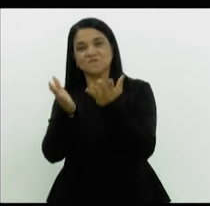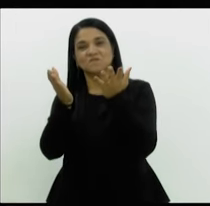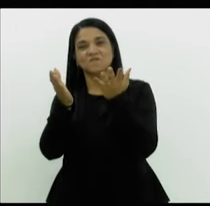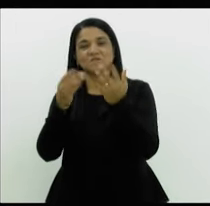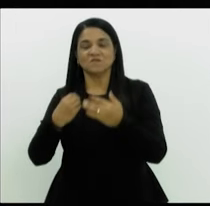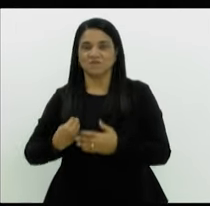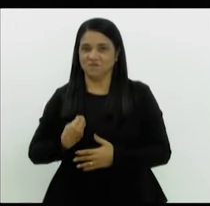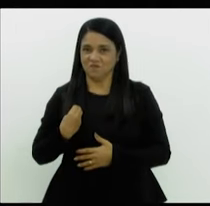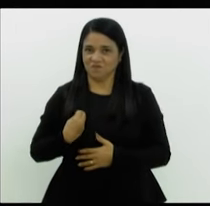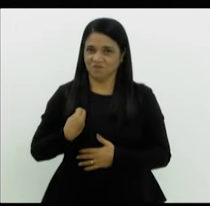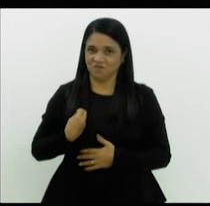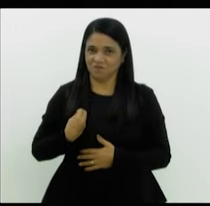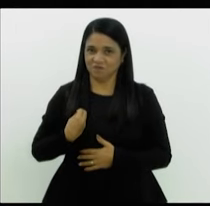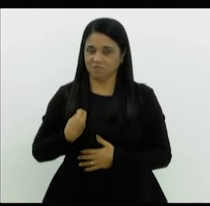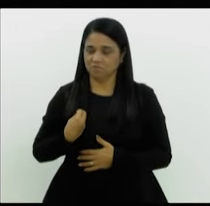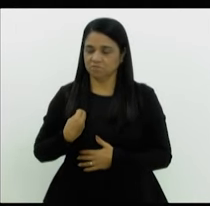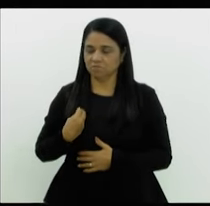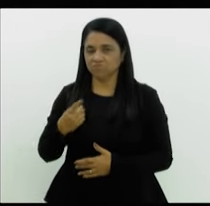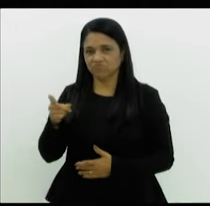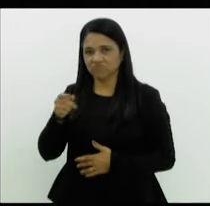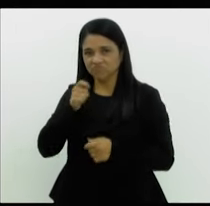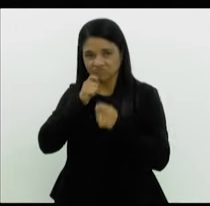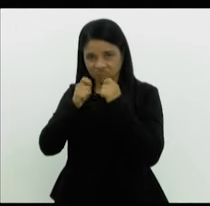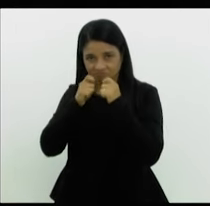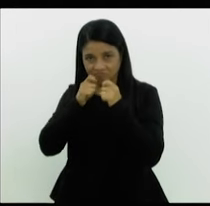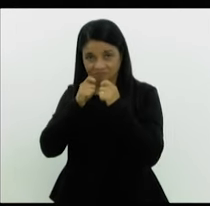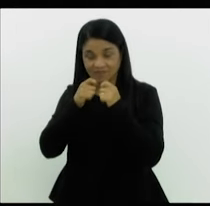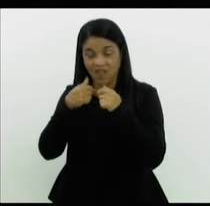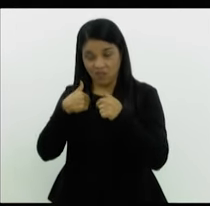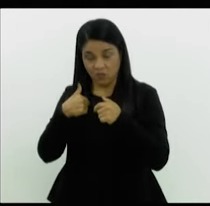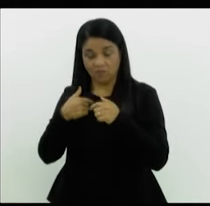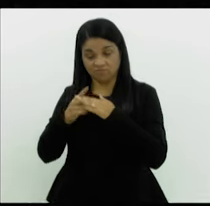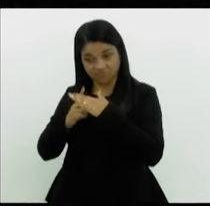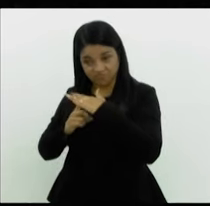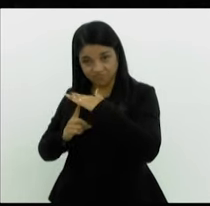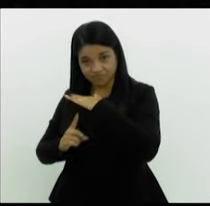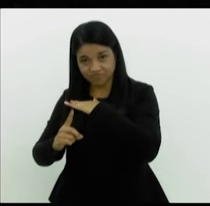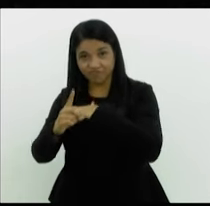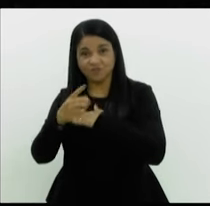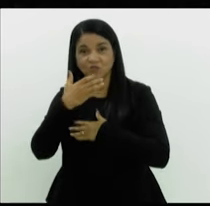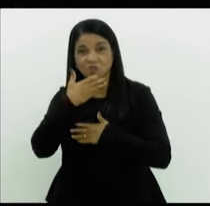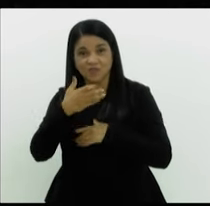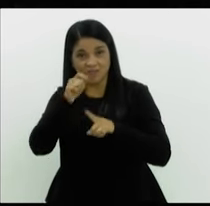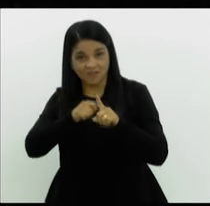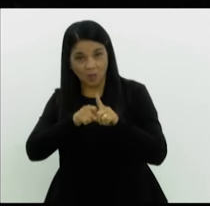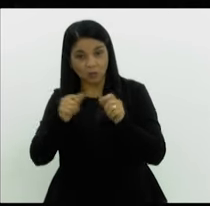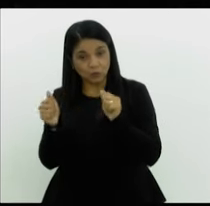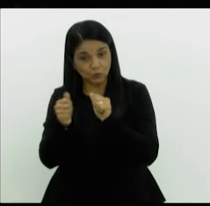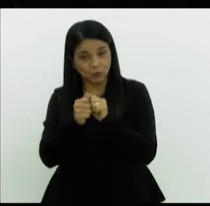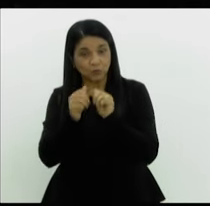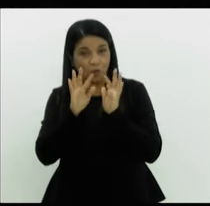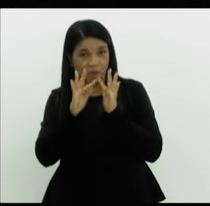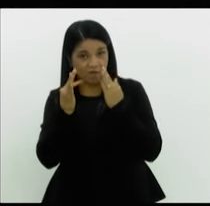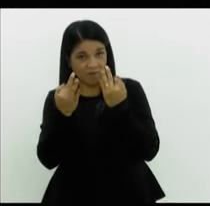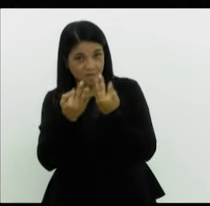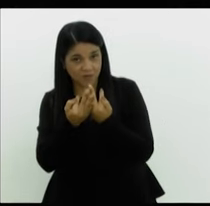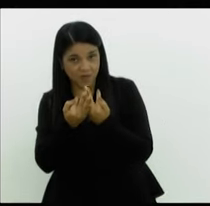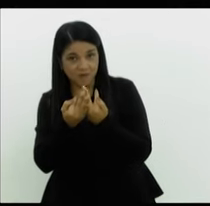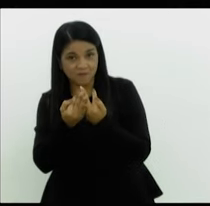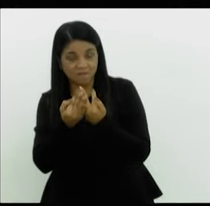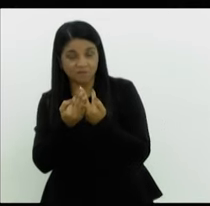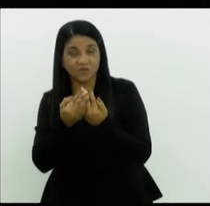E aí ele diz, na saída que terei no Natal, além de estar com minha família, eu vou